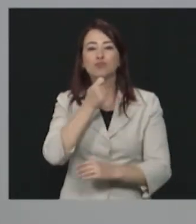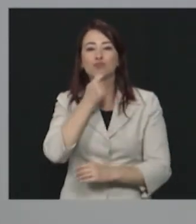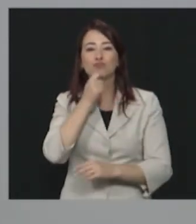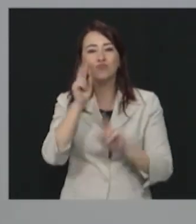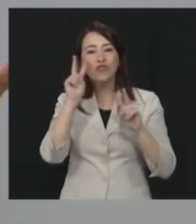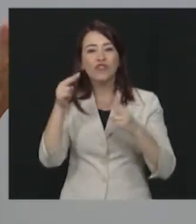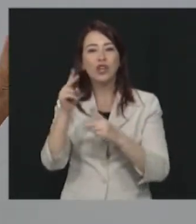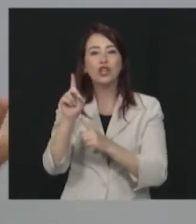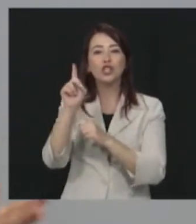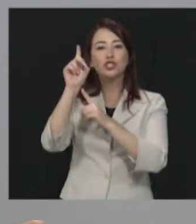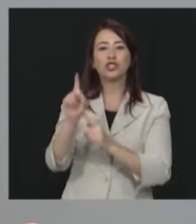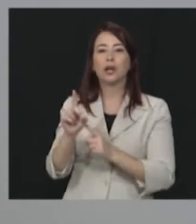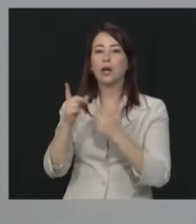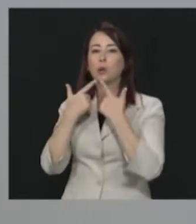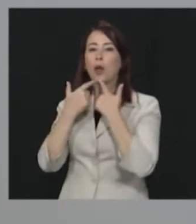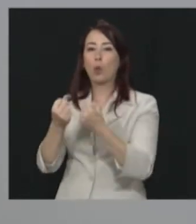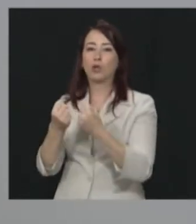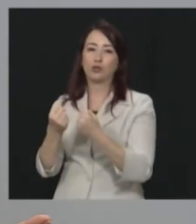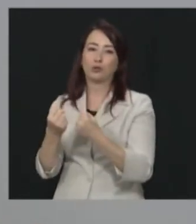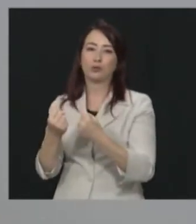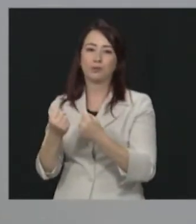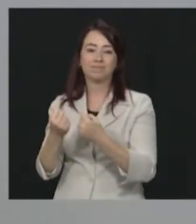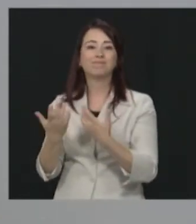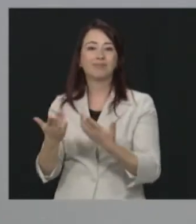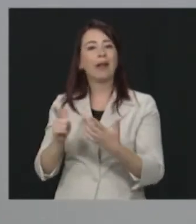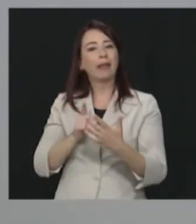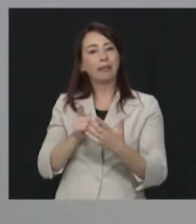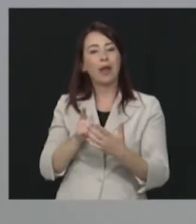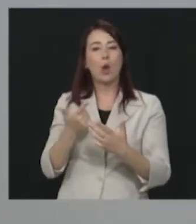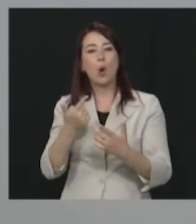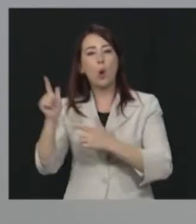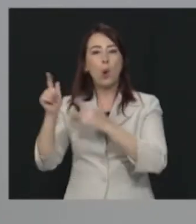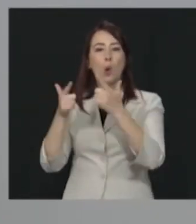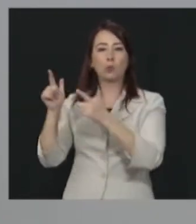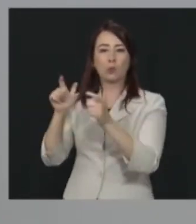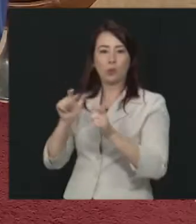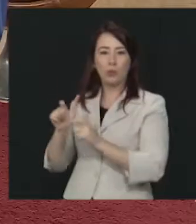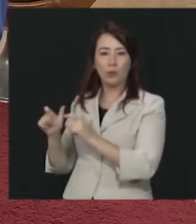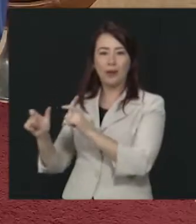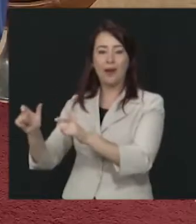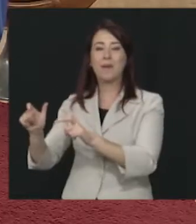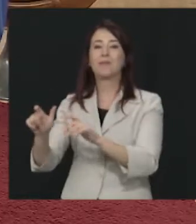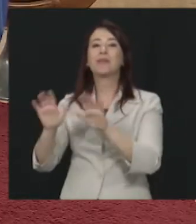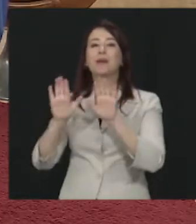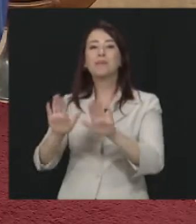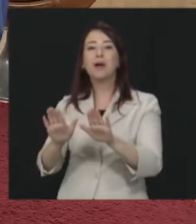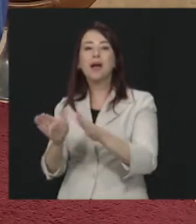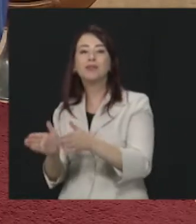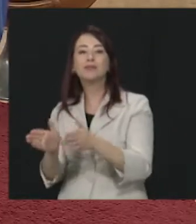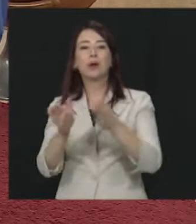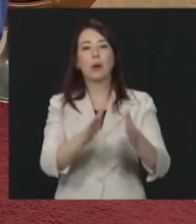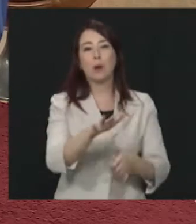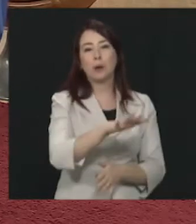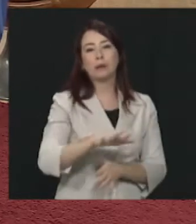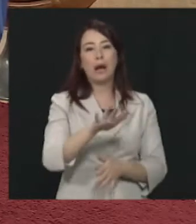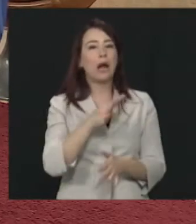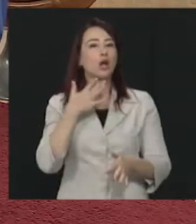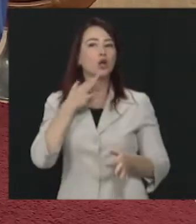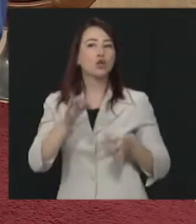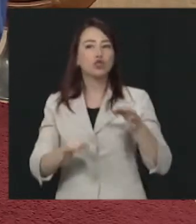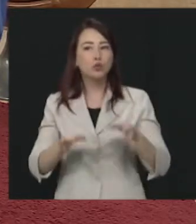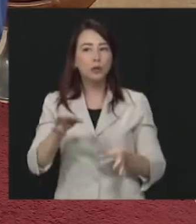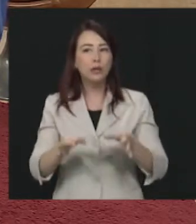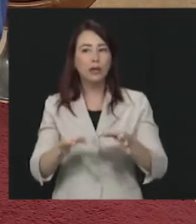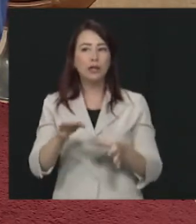é assegurado em outras instâncias, em outros contextos. Mas nessa parte, mas, não. Mas né, na questão jurídica, na